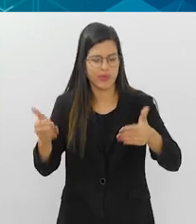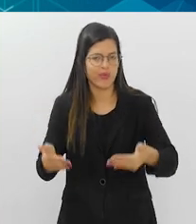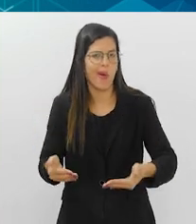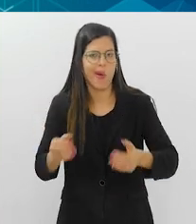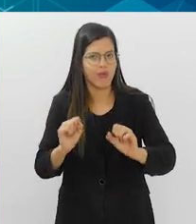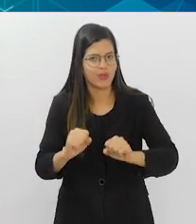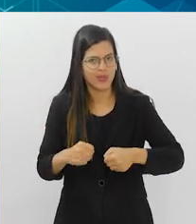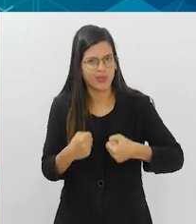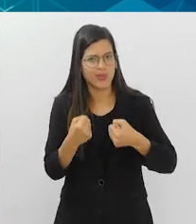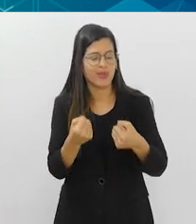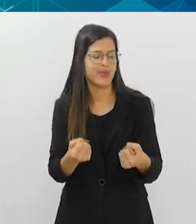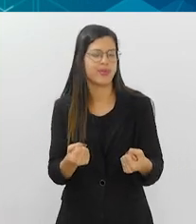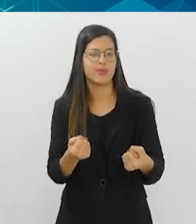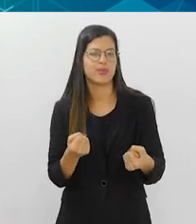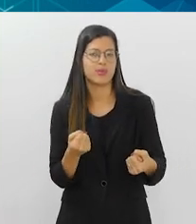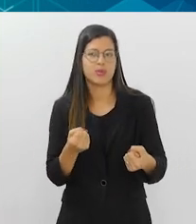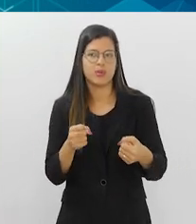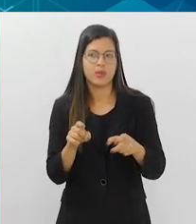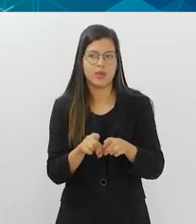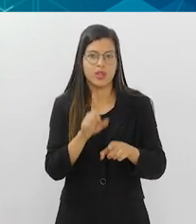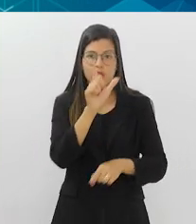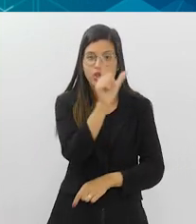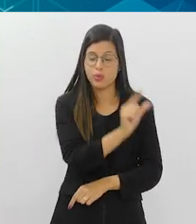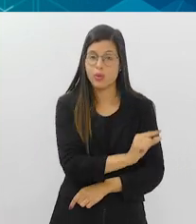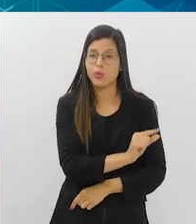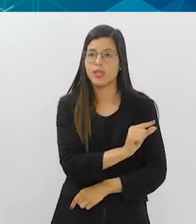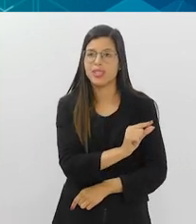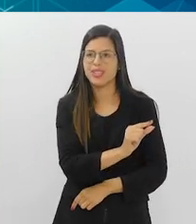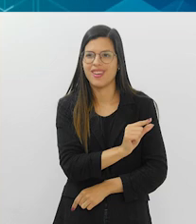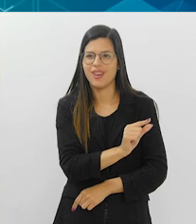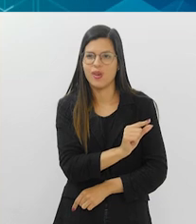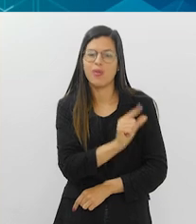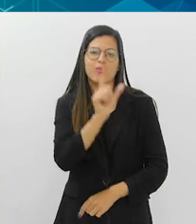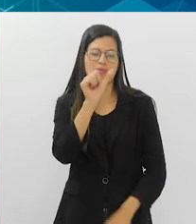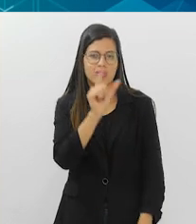de foco, de engajamento e